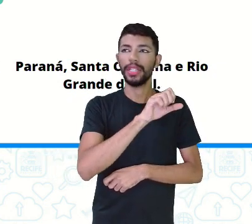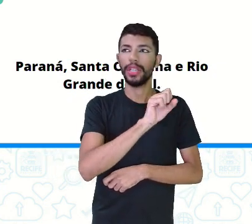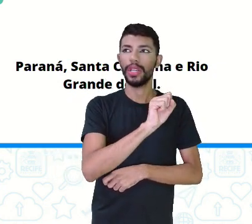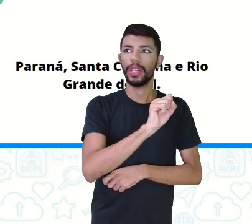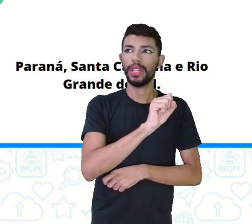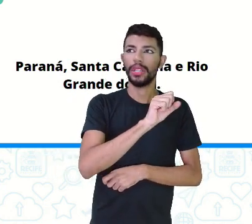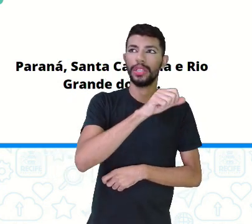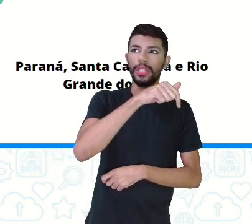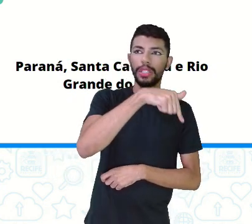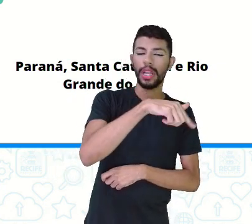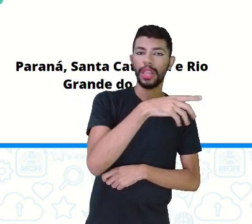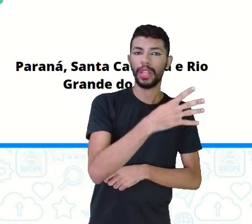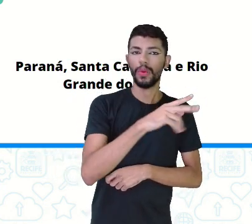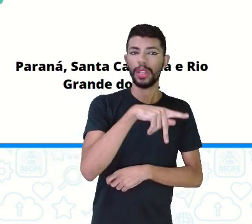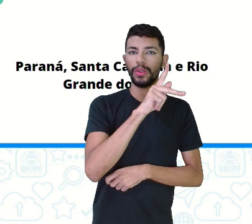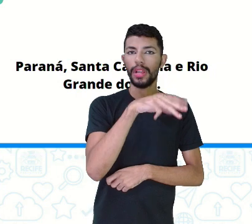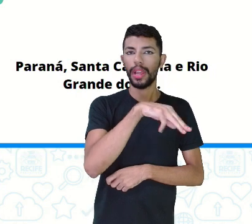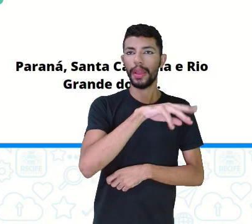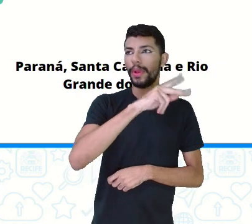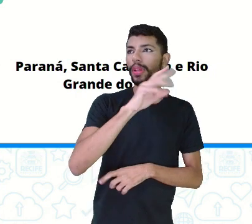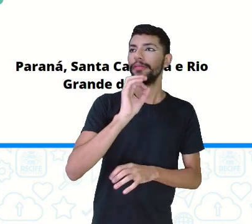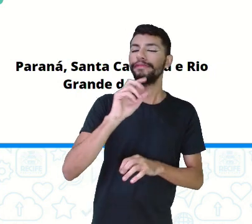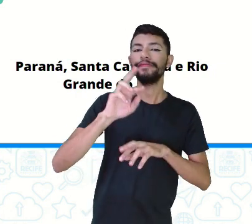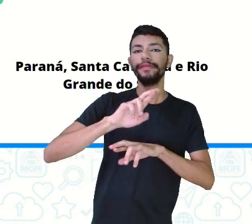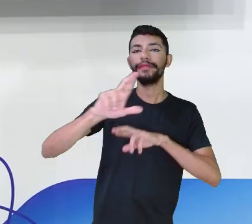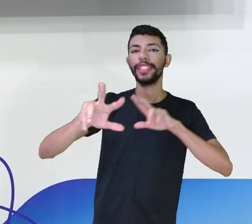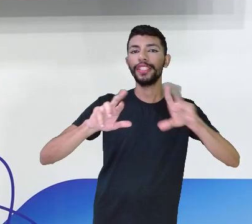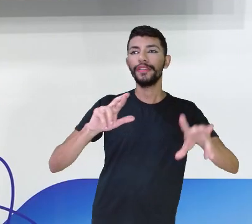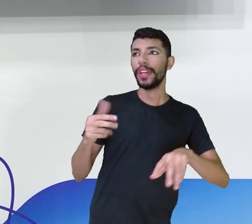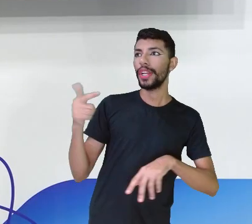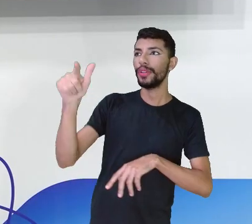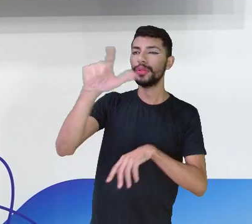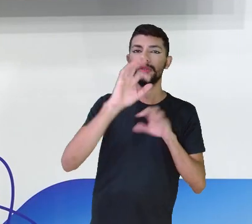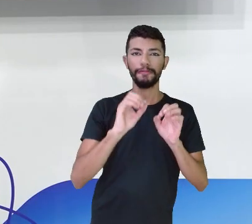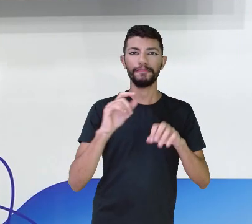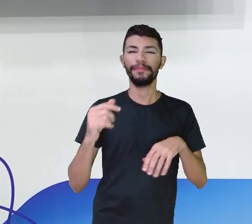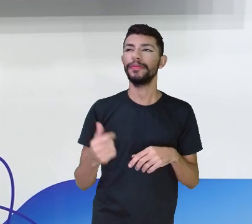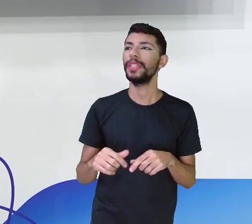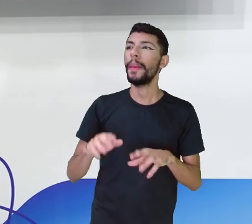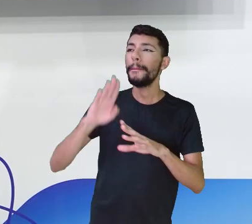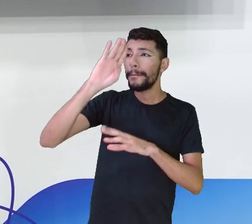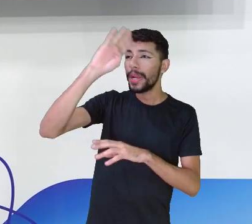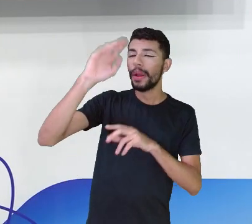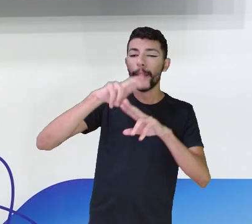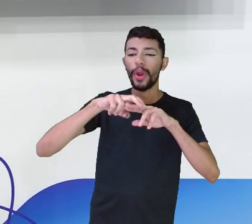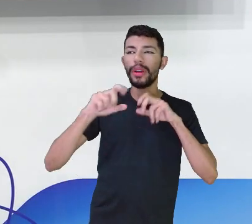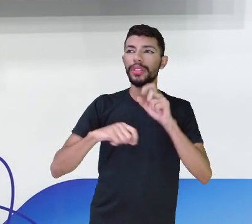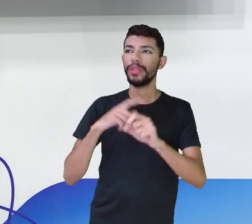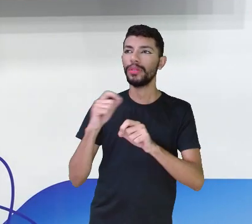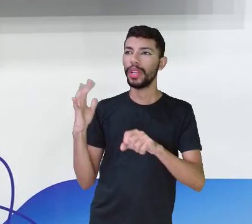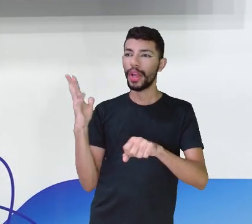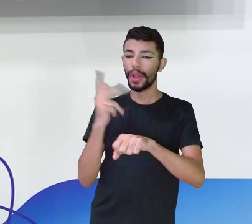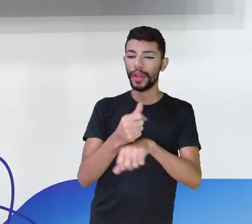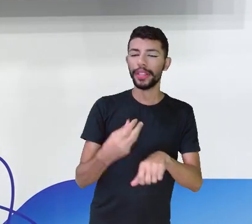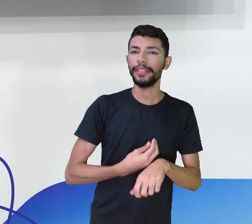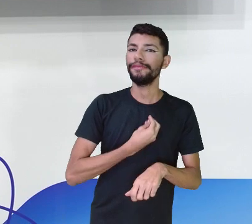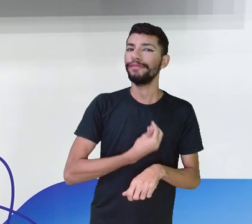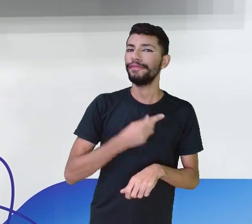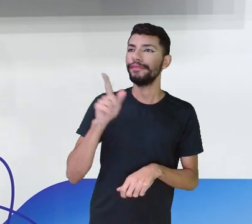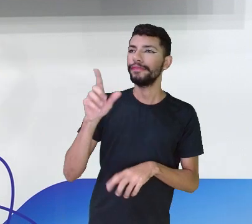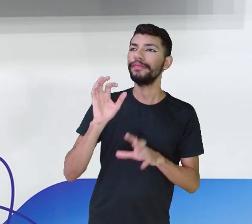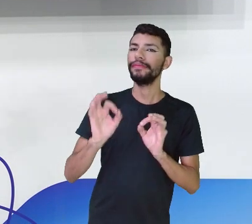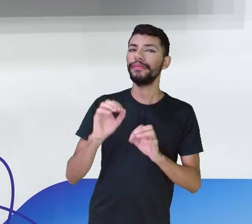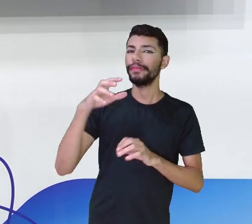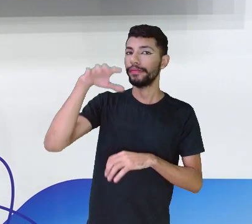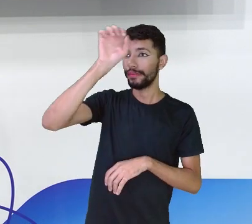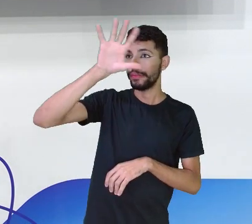576.774 km². Difere-se das demais regiões, especialmente pela colonização predominante europeia.